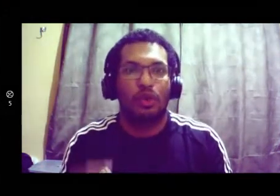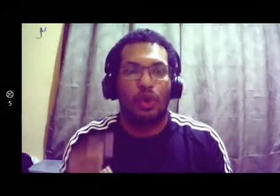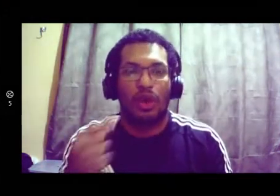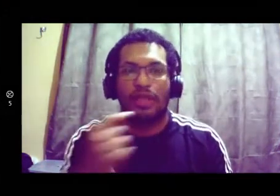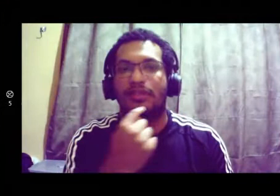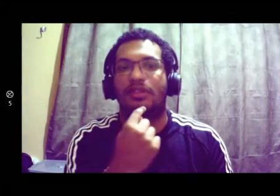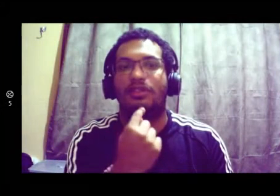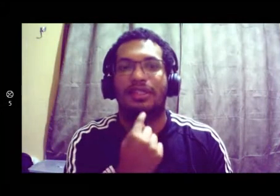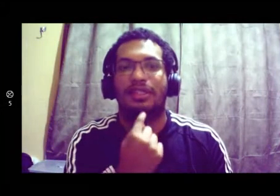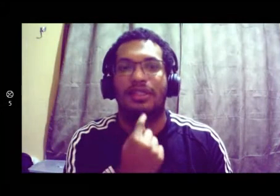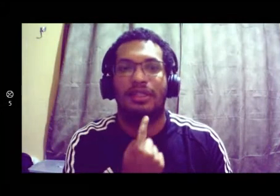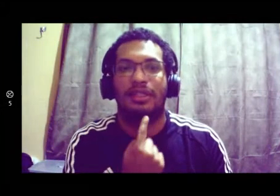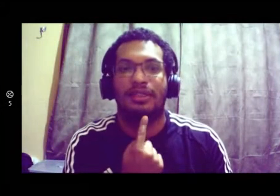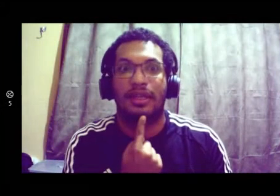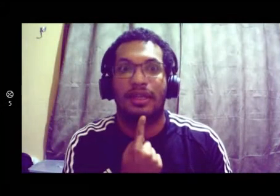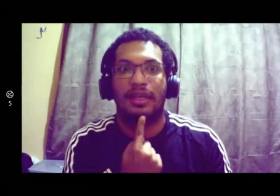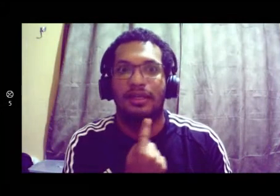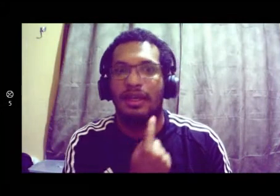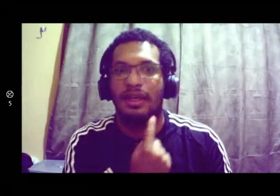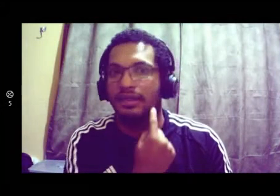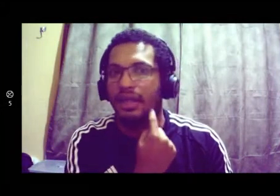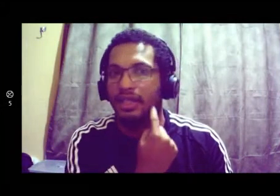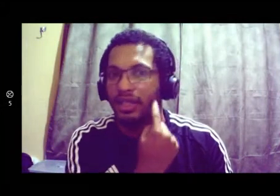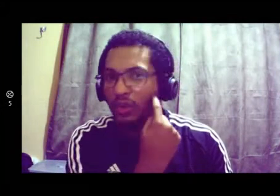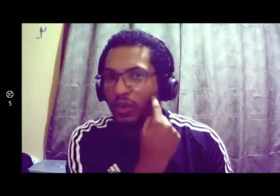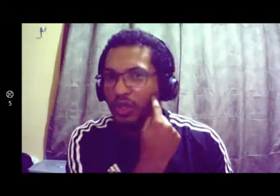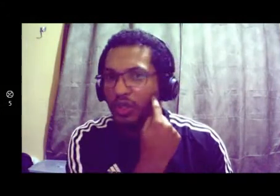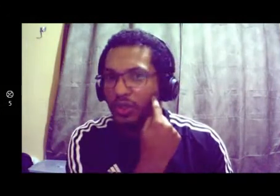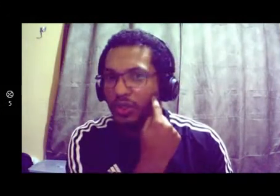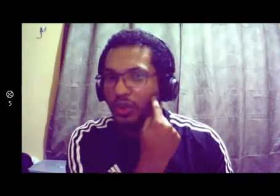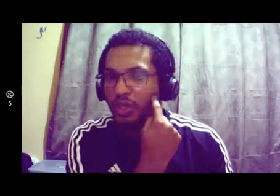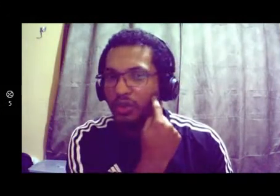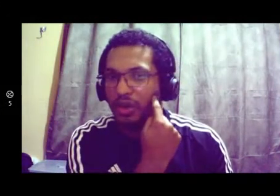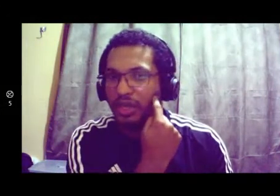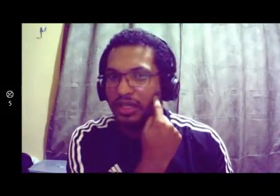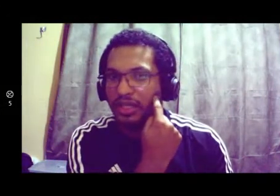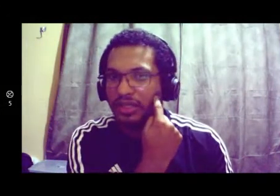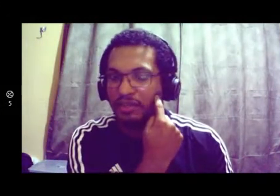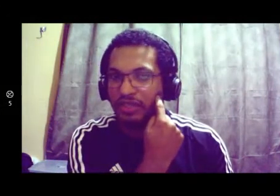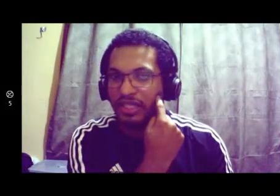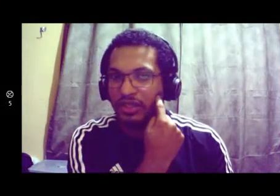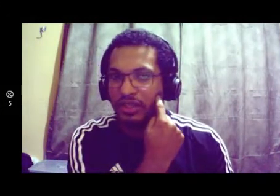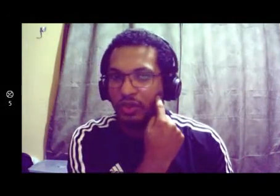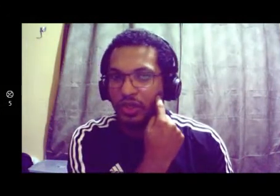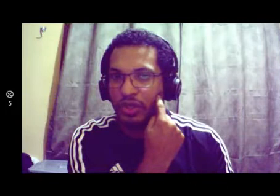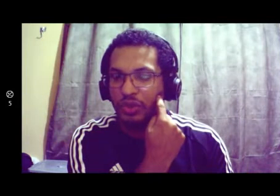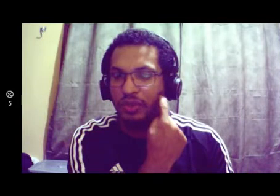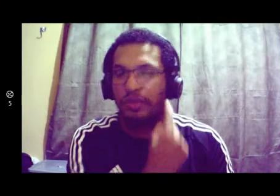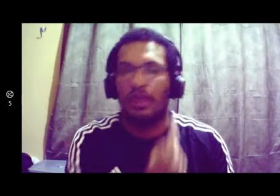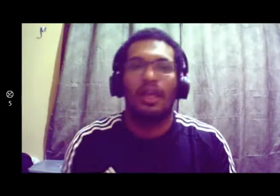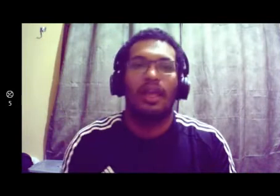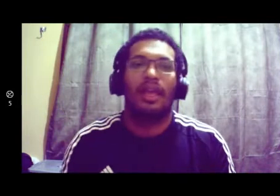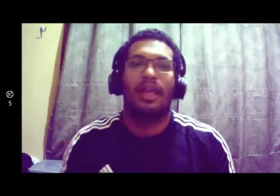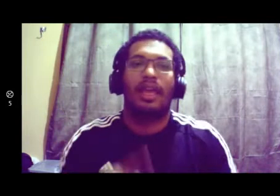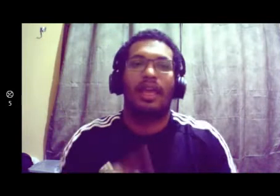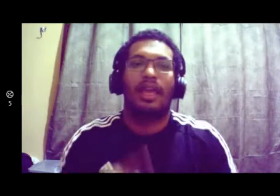Às 8 horas, então você faz assim, né? 6, 7, 8. 8 horas, aí você pode fazer 8